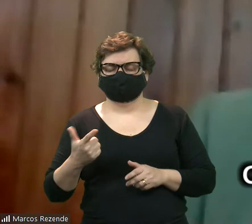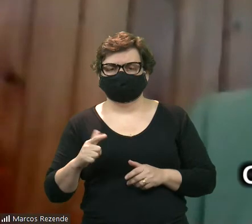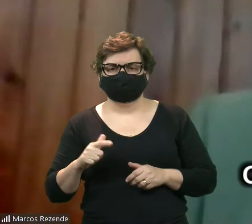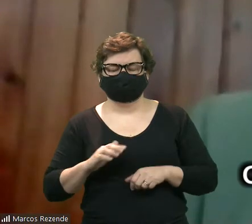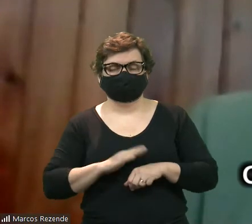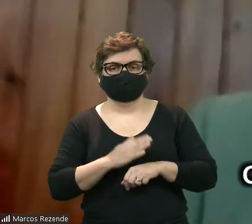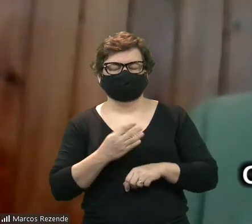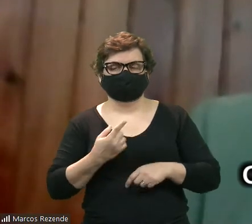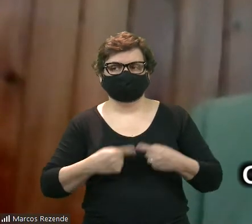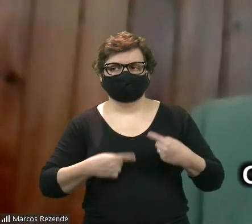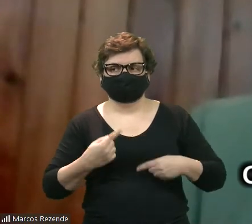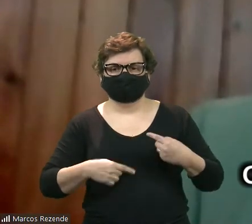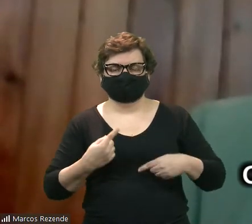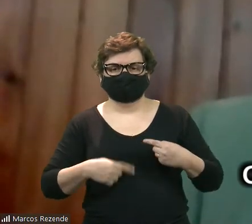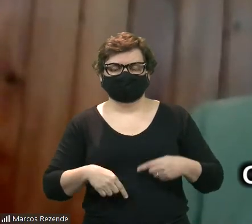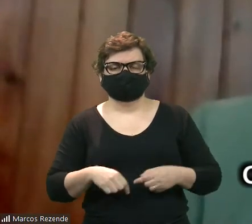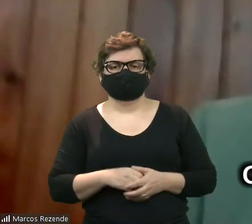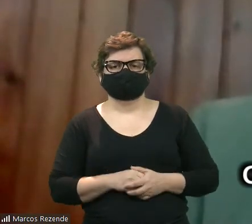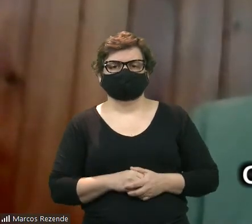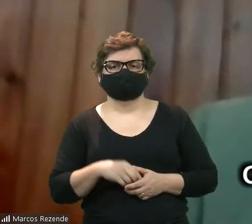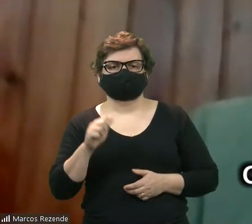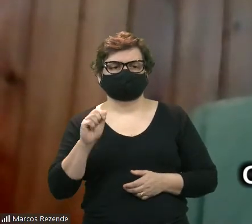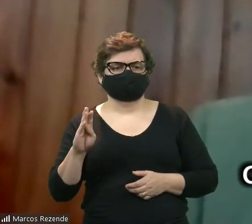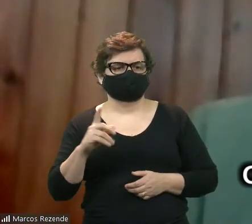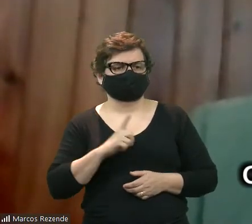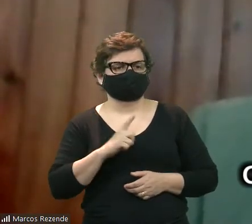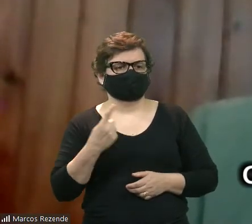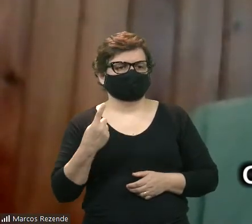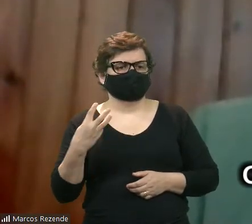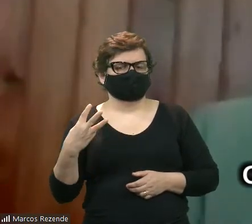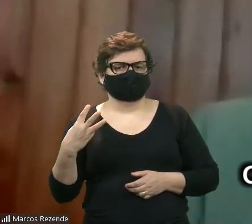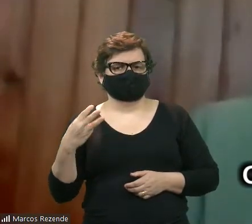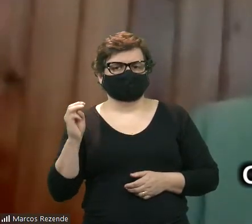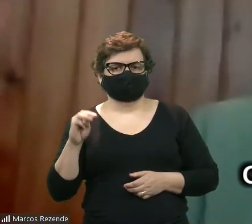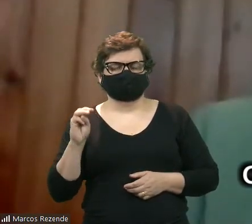Vereador Albuquerque dispõe de 13 minutos.